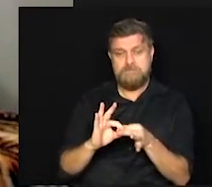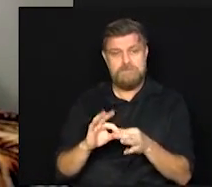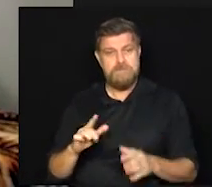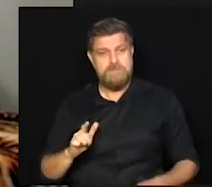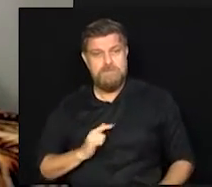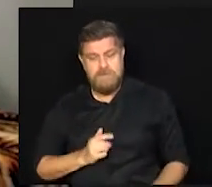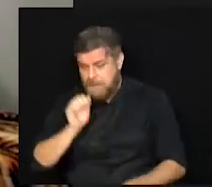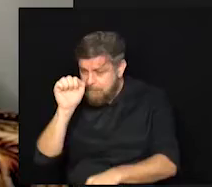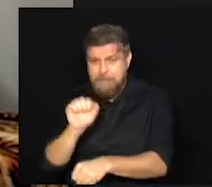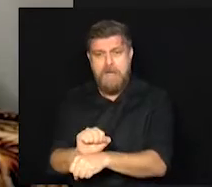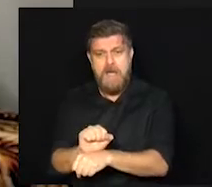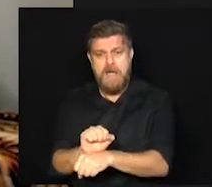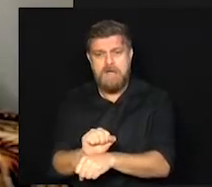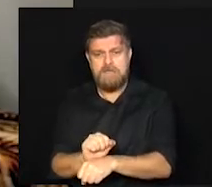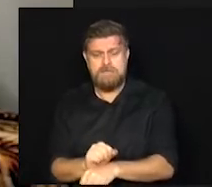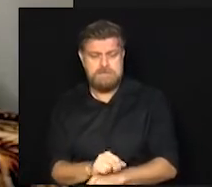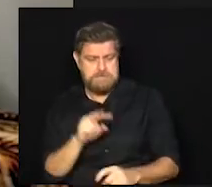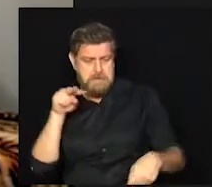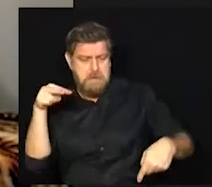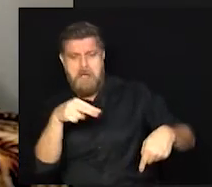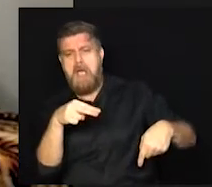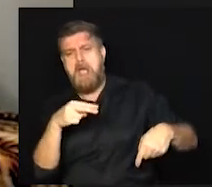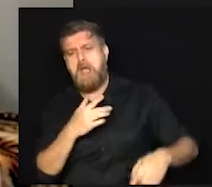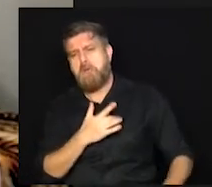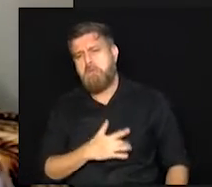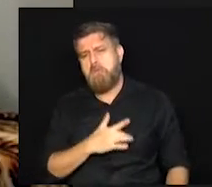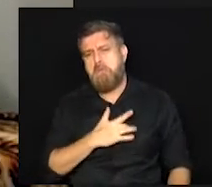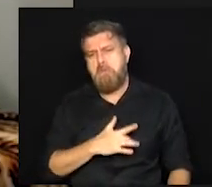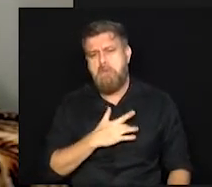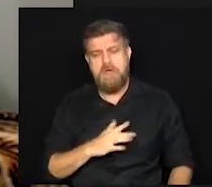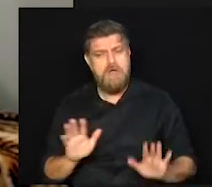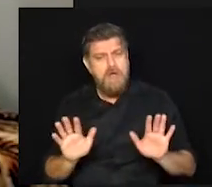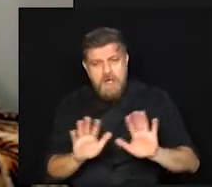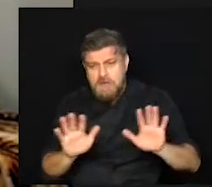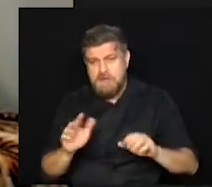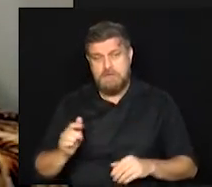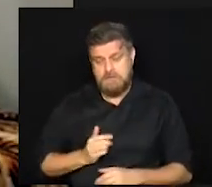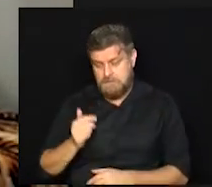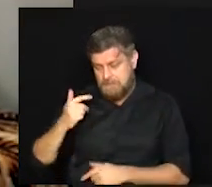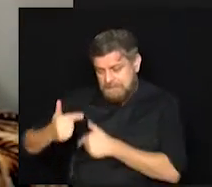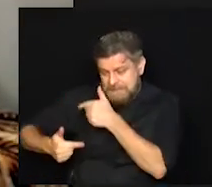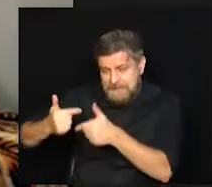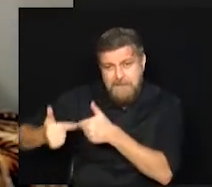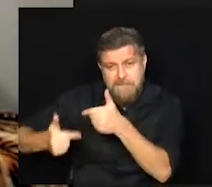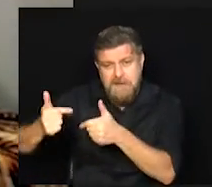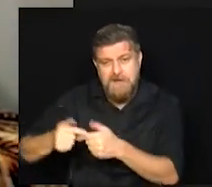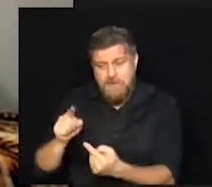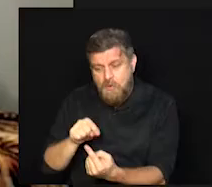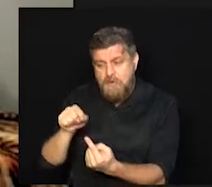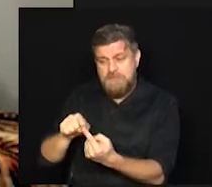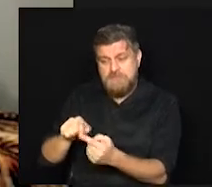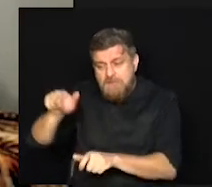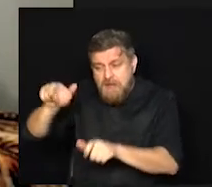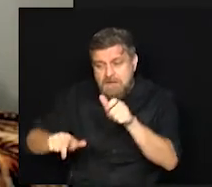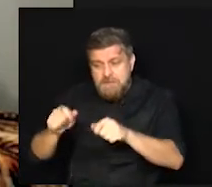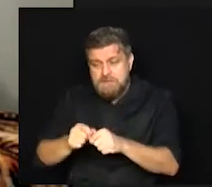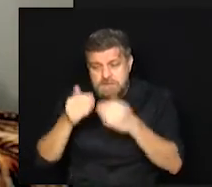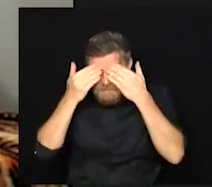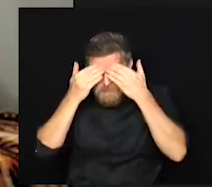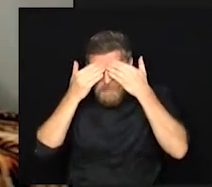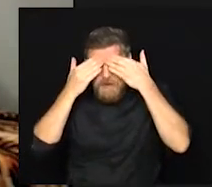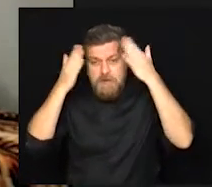parem. Eu acho que esse é meu sonho. O meu sonho, dentro de tudo esse meu trabalho, é que as pessoas enxerguem